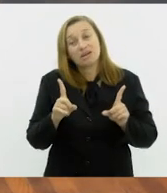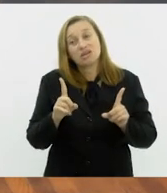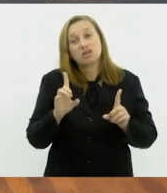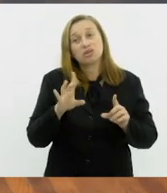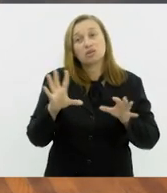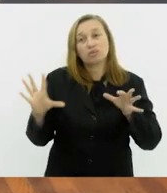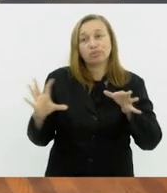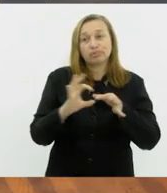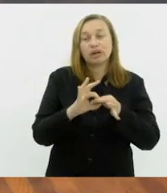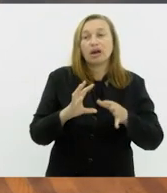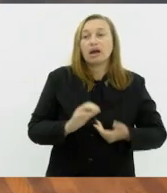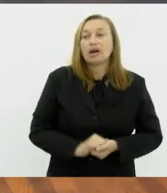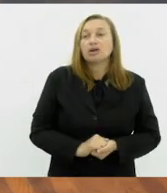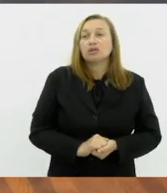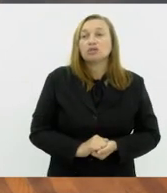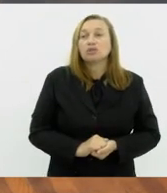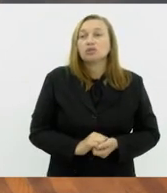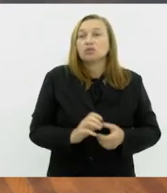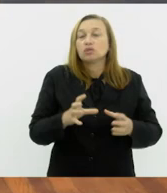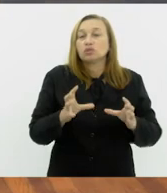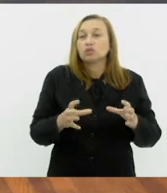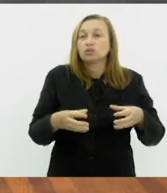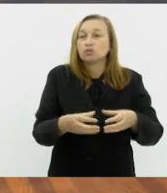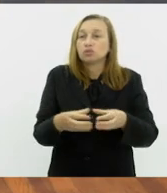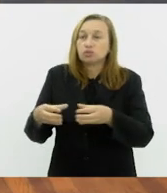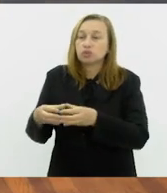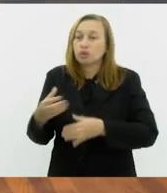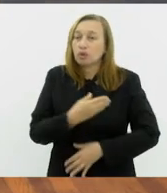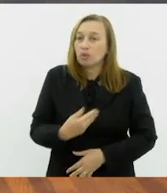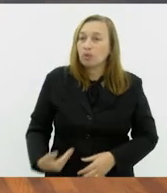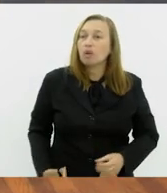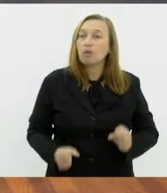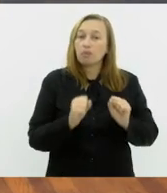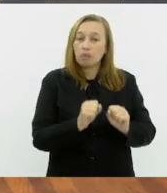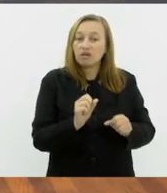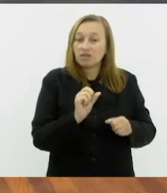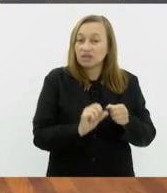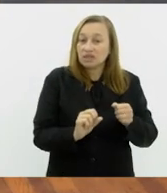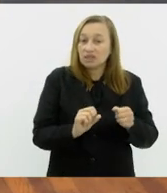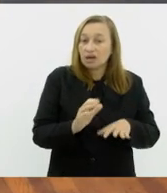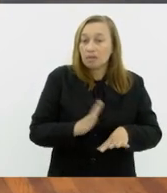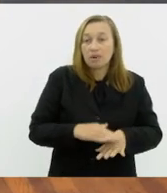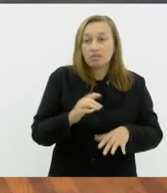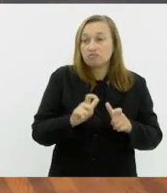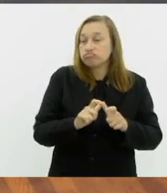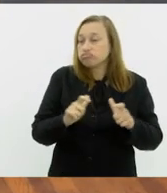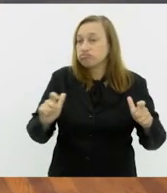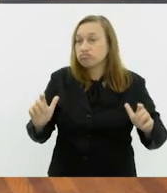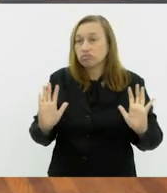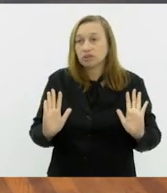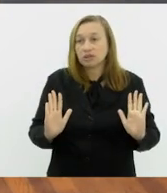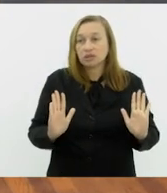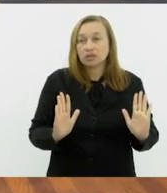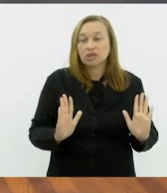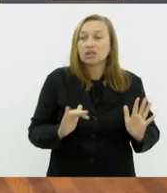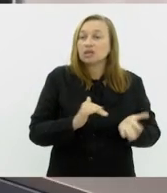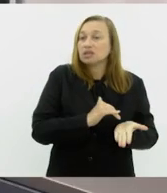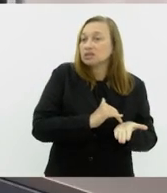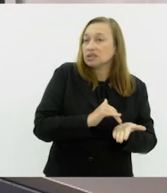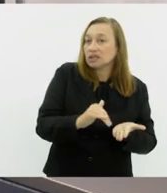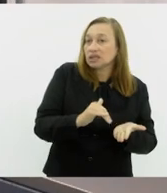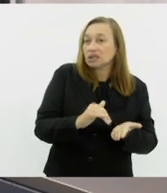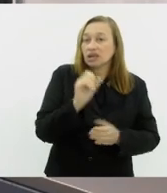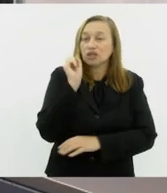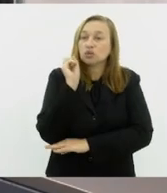complementar. Os órgãos públicos podem fazer isso de uma forma muito mais ampla. As secretarias de